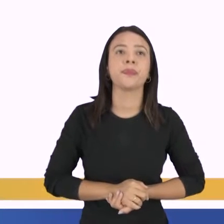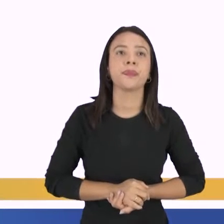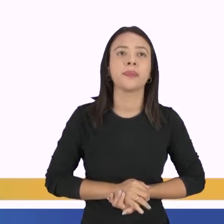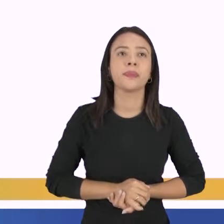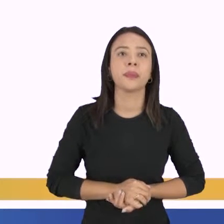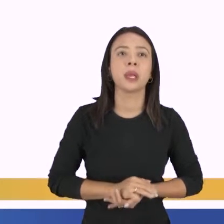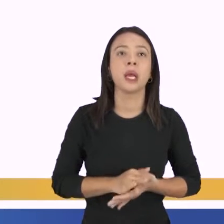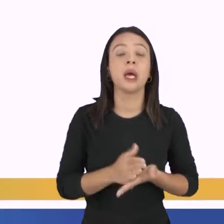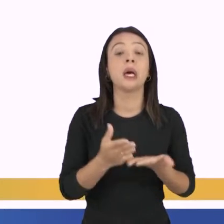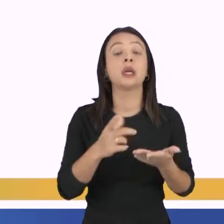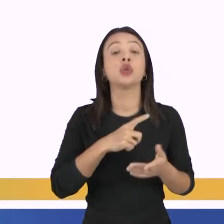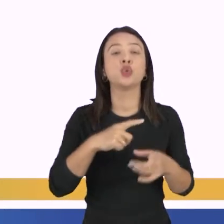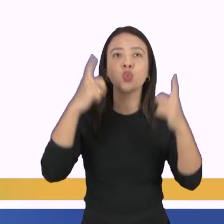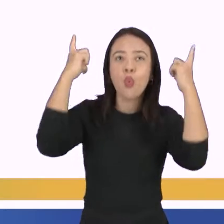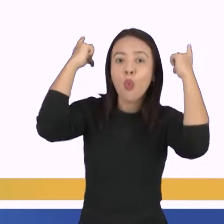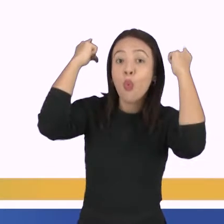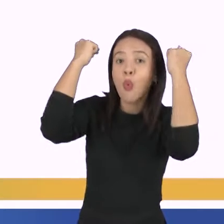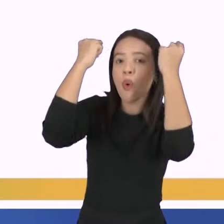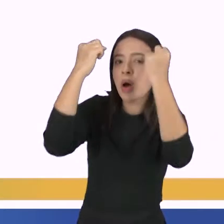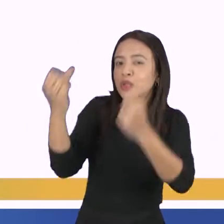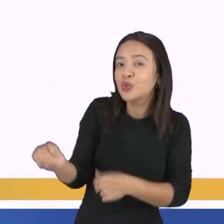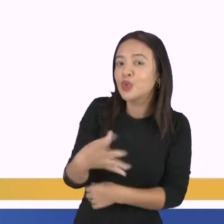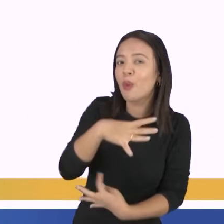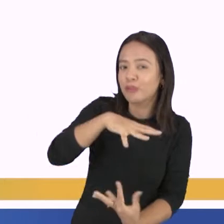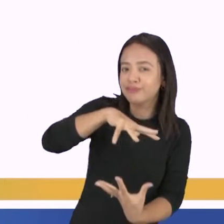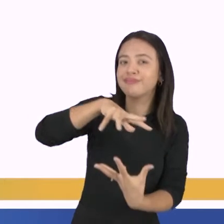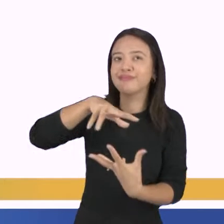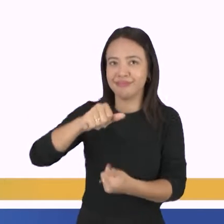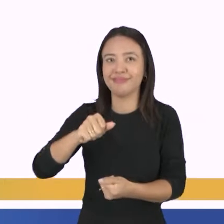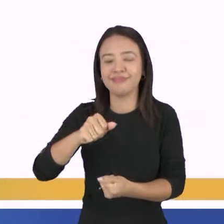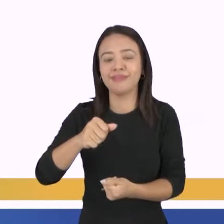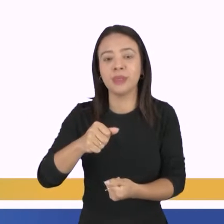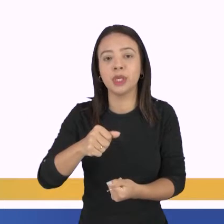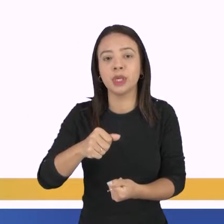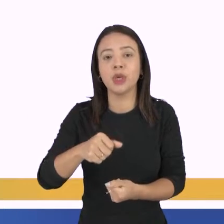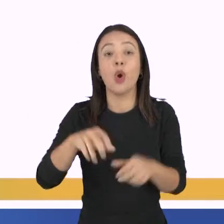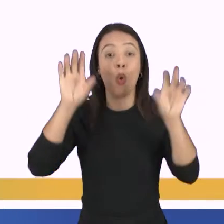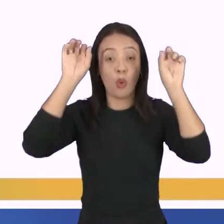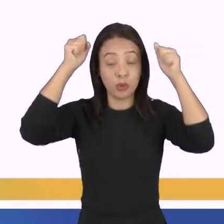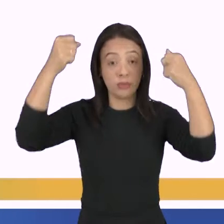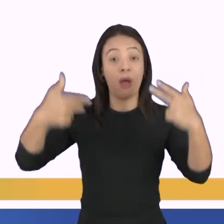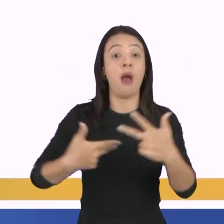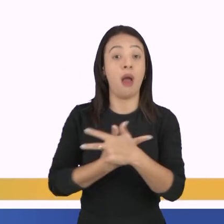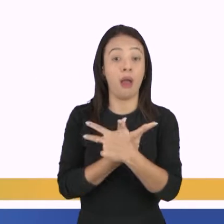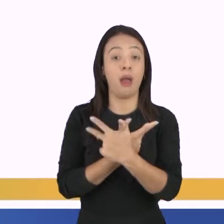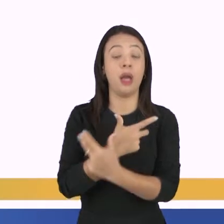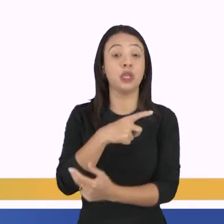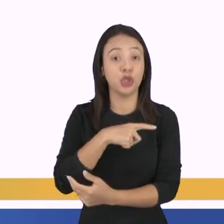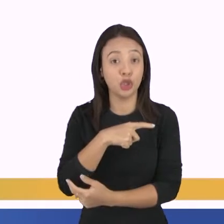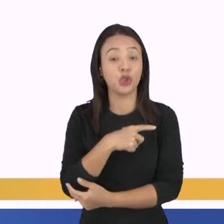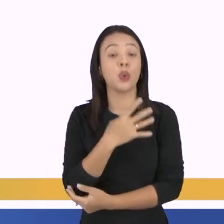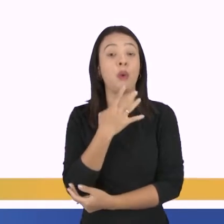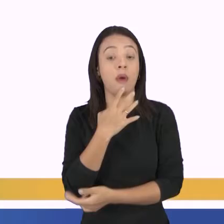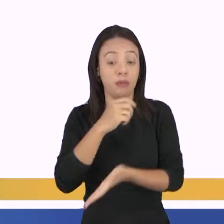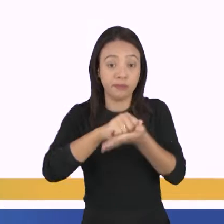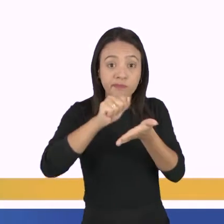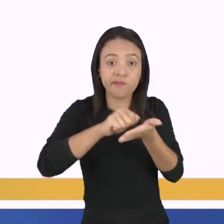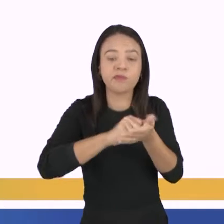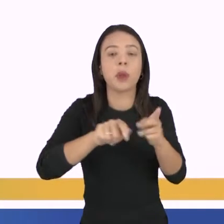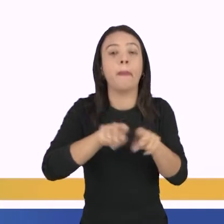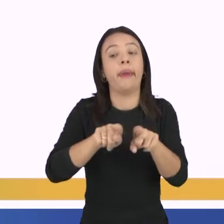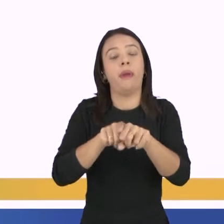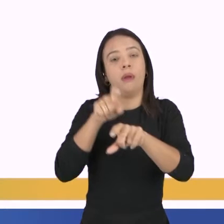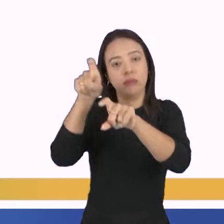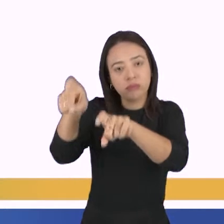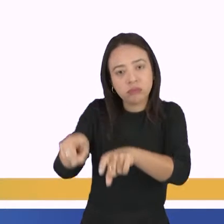Chamados de gregos do Novo Mundo, a civilização maia obtinha conhecimentos da escrita, da